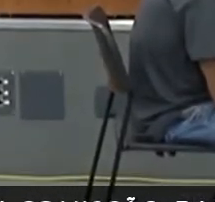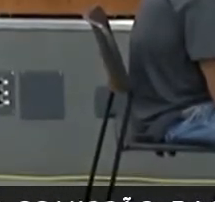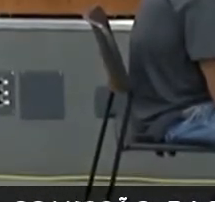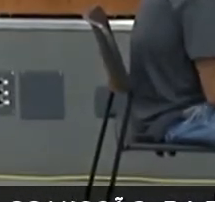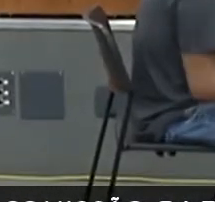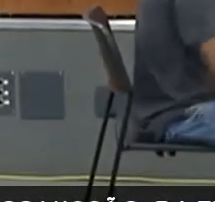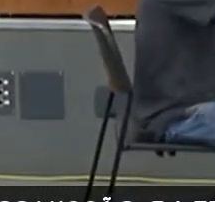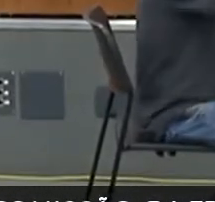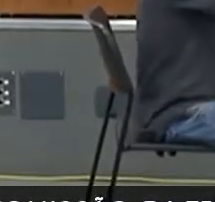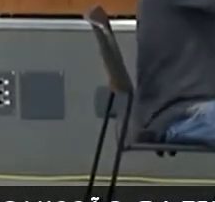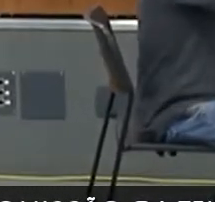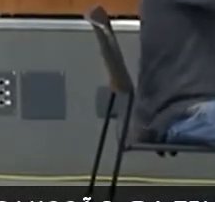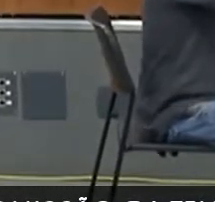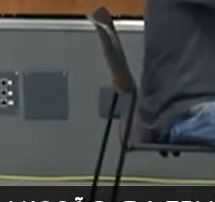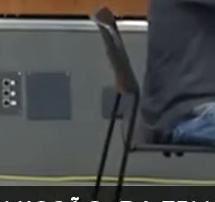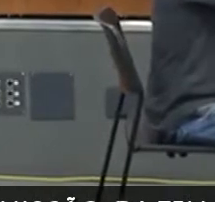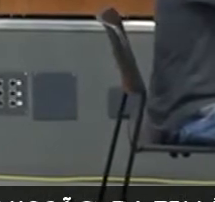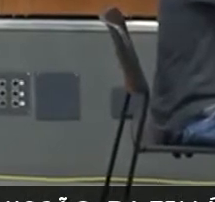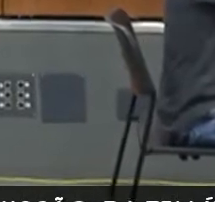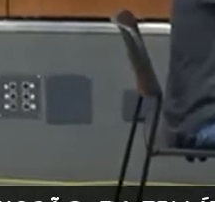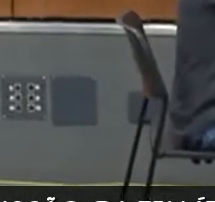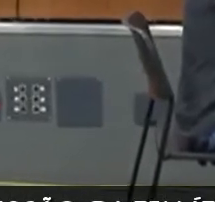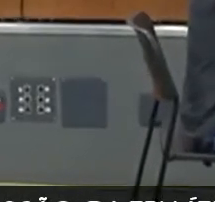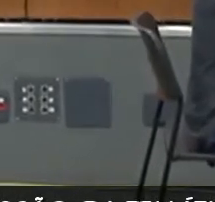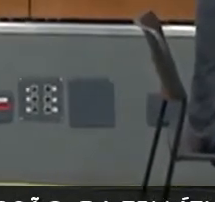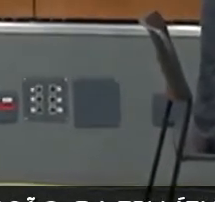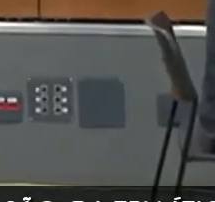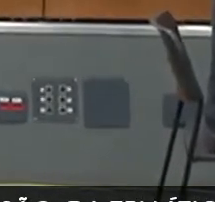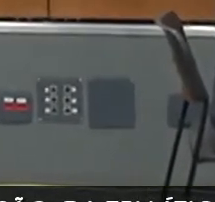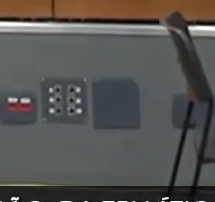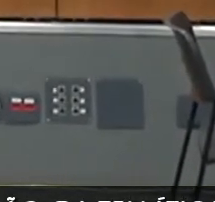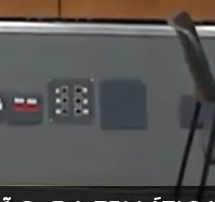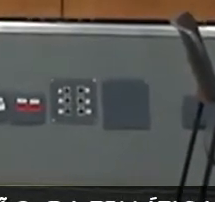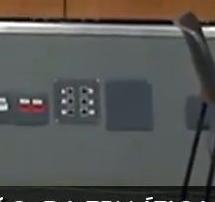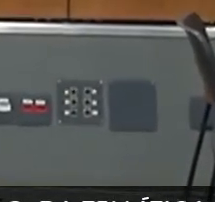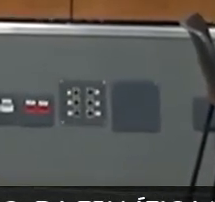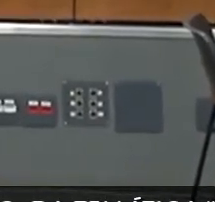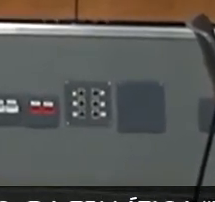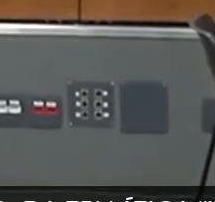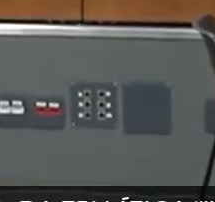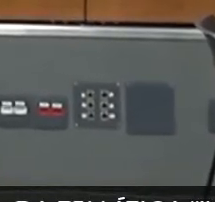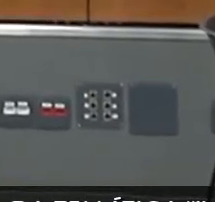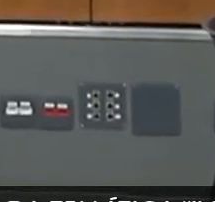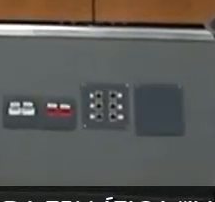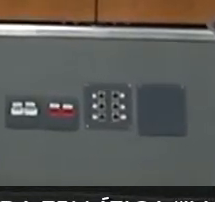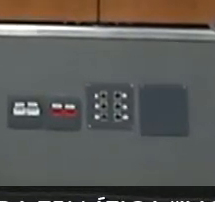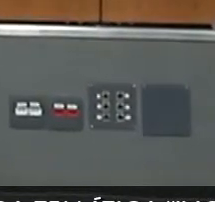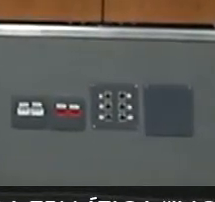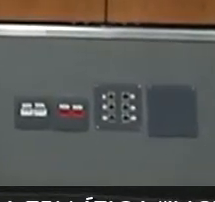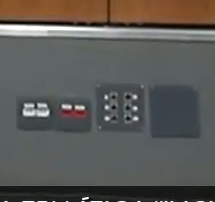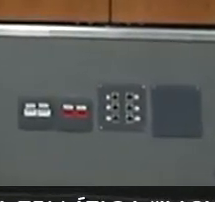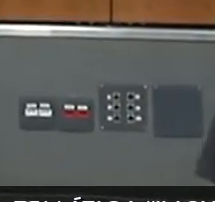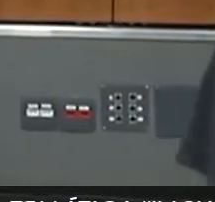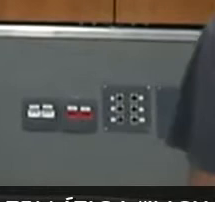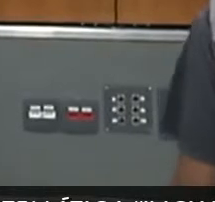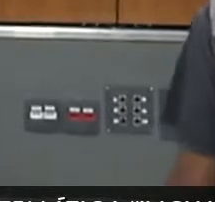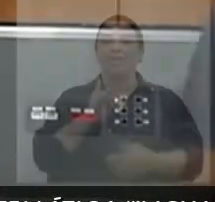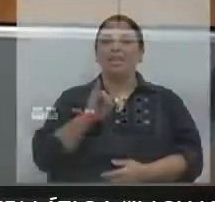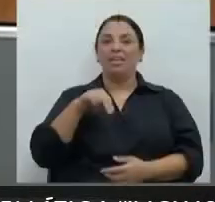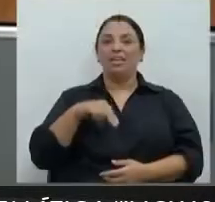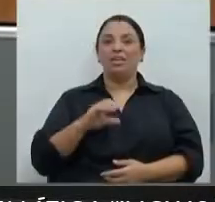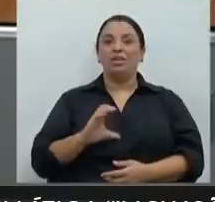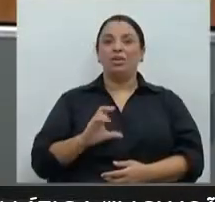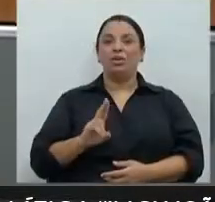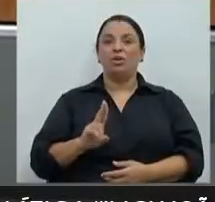Boa tarde, pessoal. Eu falo aqui em nome do meu espaço, Inclusive Nós, que é um espaço de